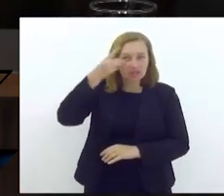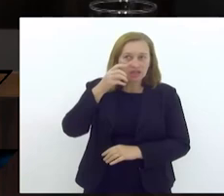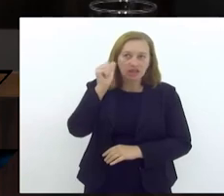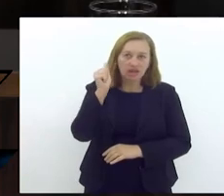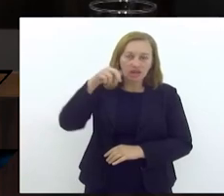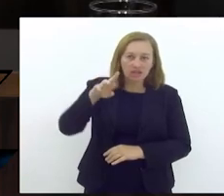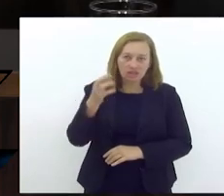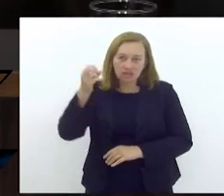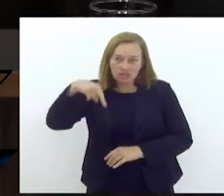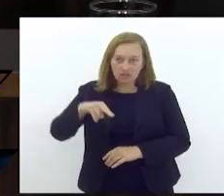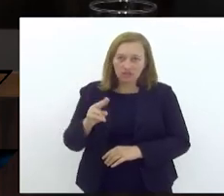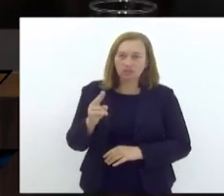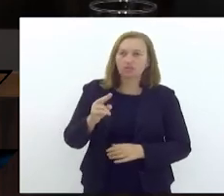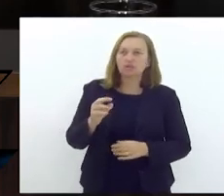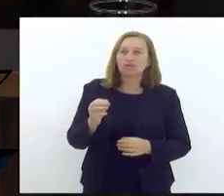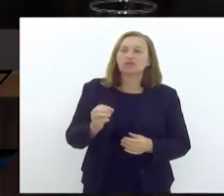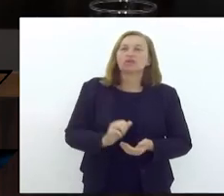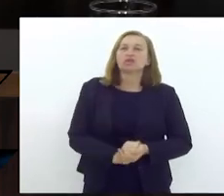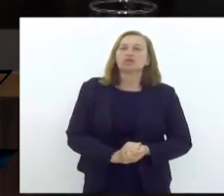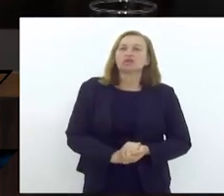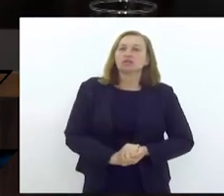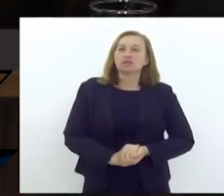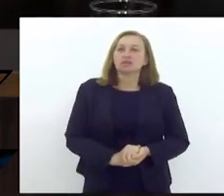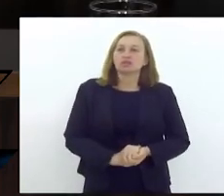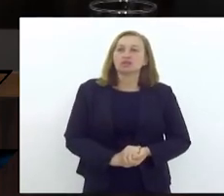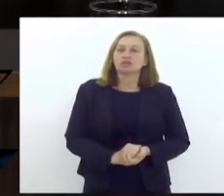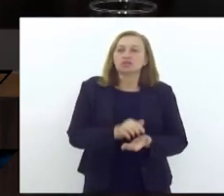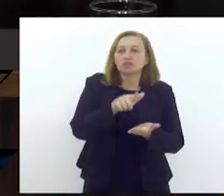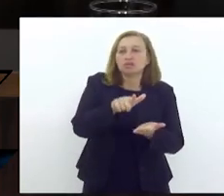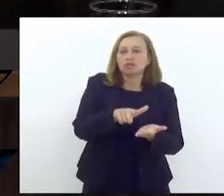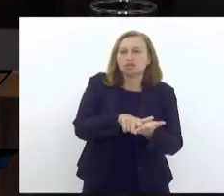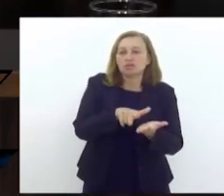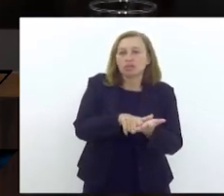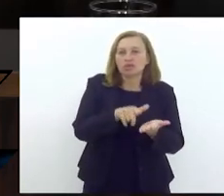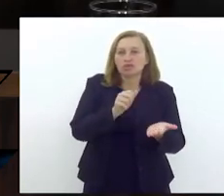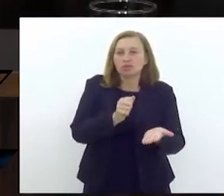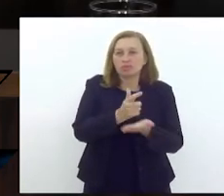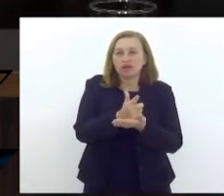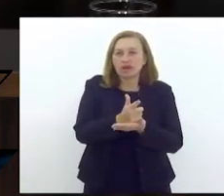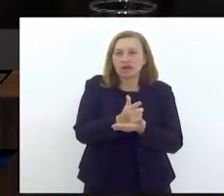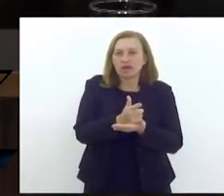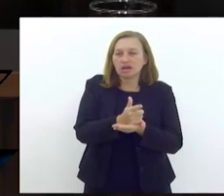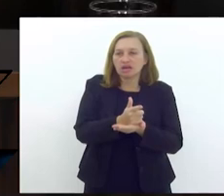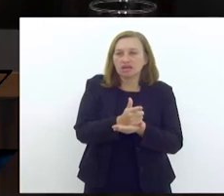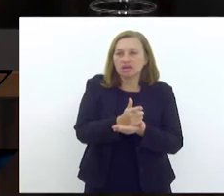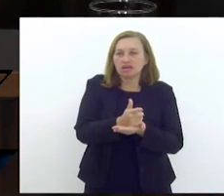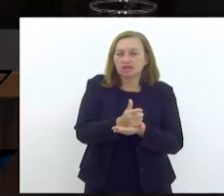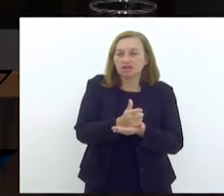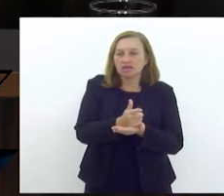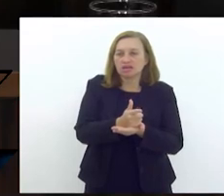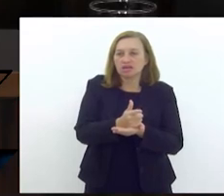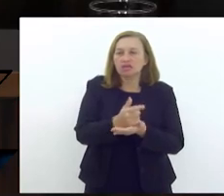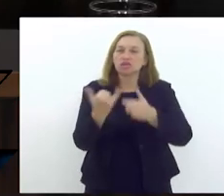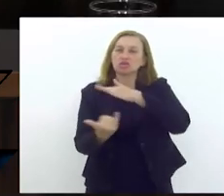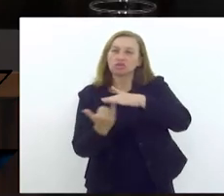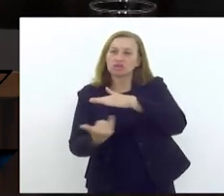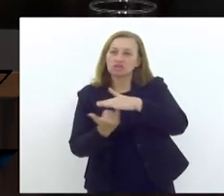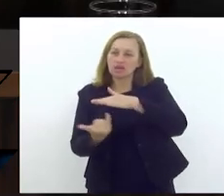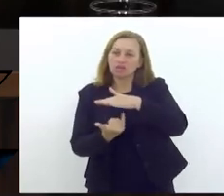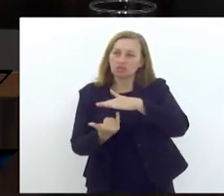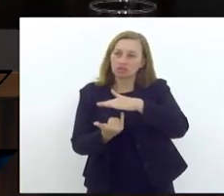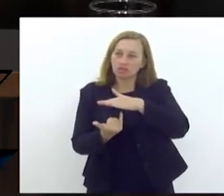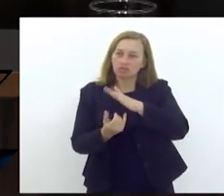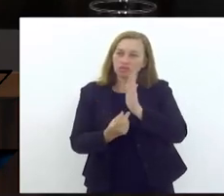Anderson Moraes que dispõe sobre a prestação de serviço de boletos com pagamentos exclusivo de instituições financeiras é mais